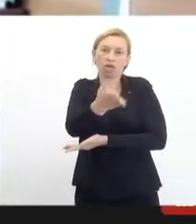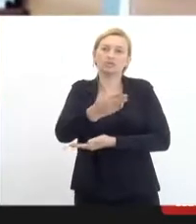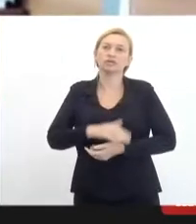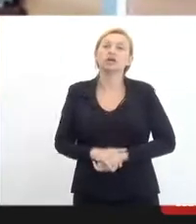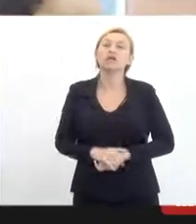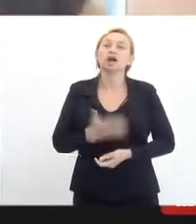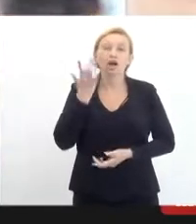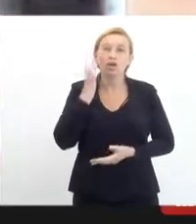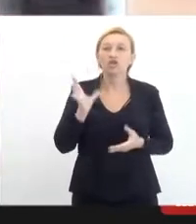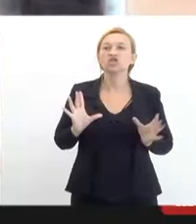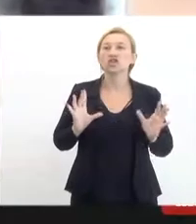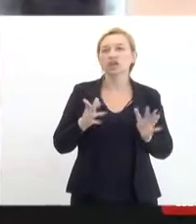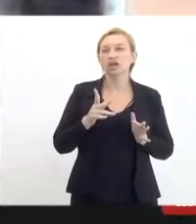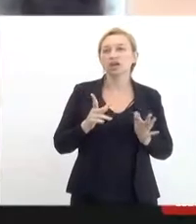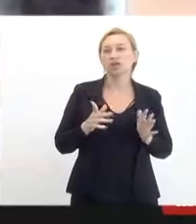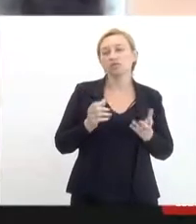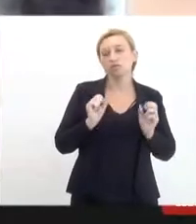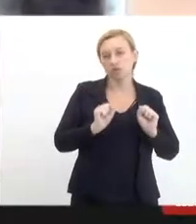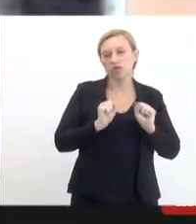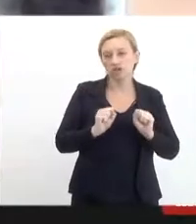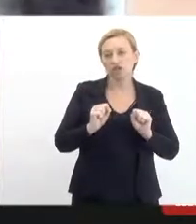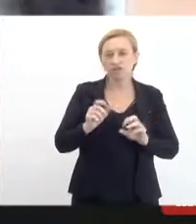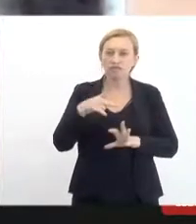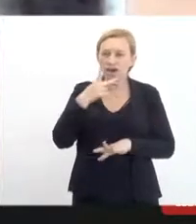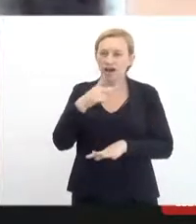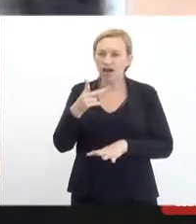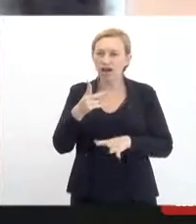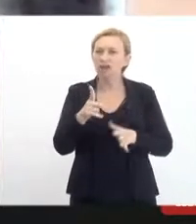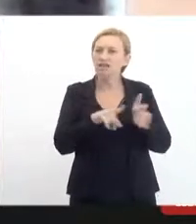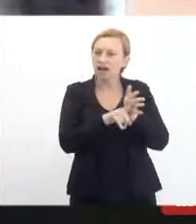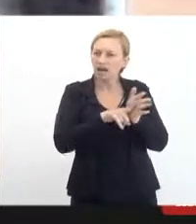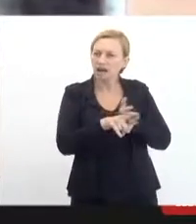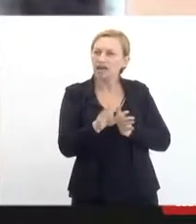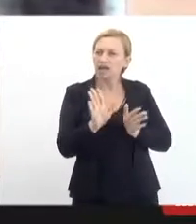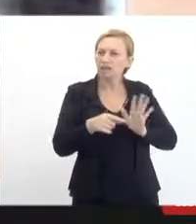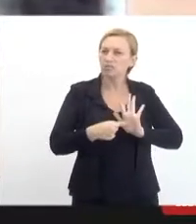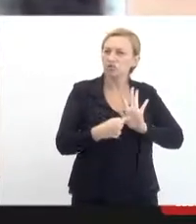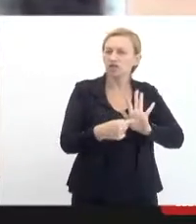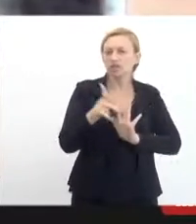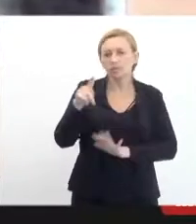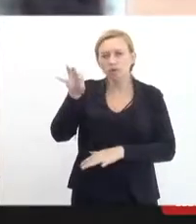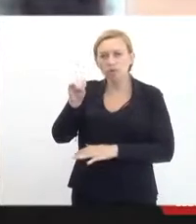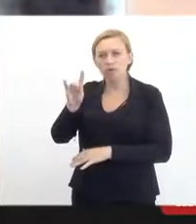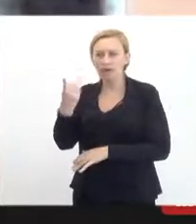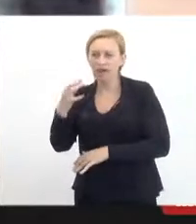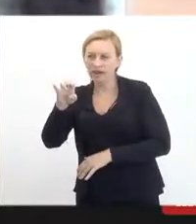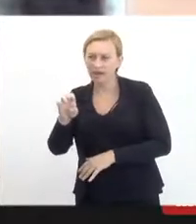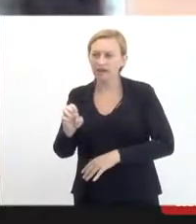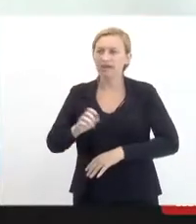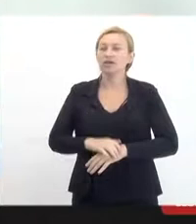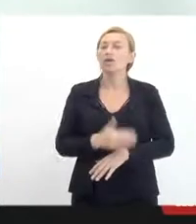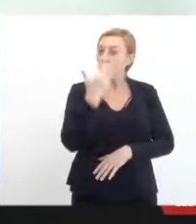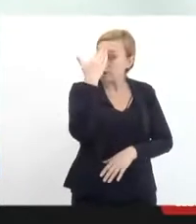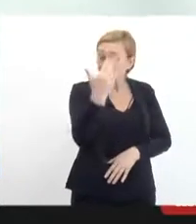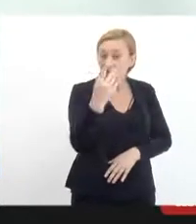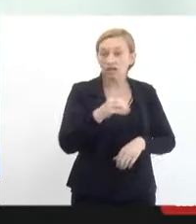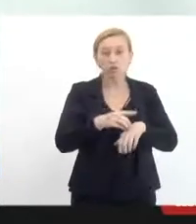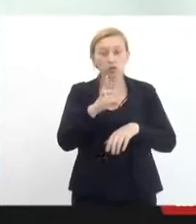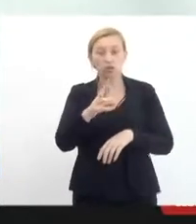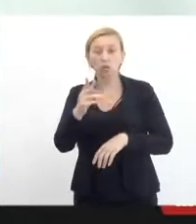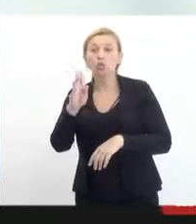o complemento que eu poderia fazer à análise realizada pelo Paulo Henrique. Obrigado, doutor